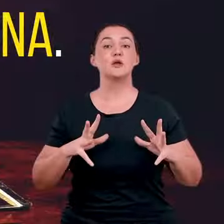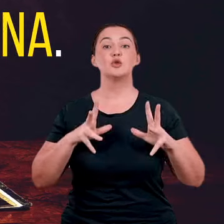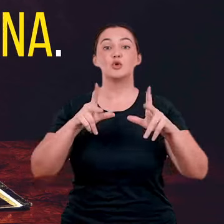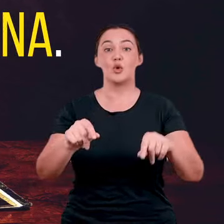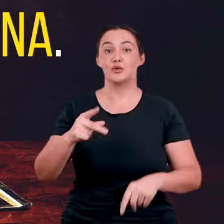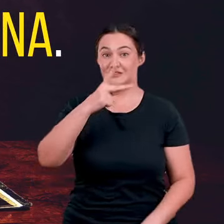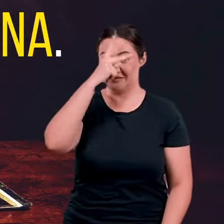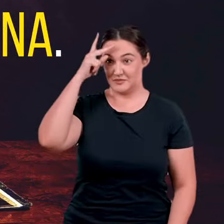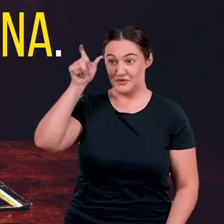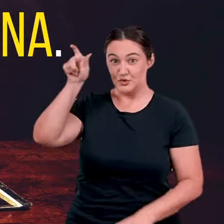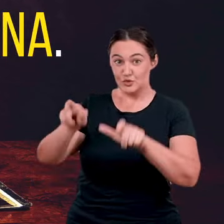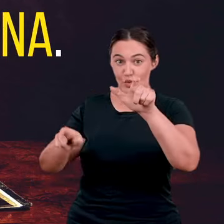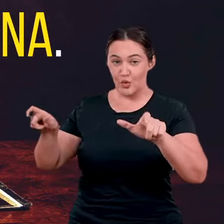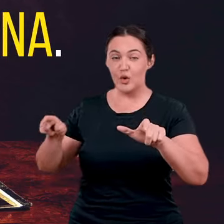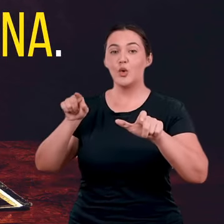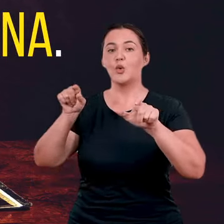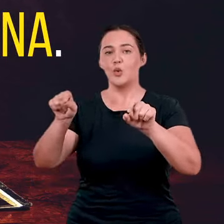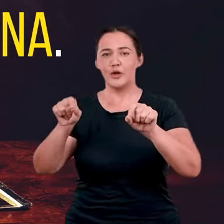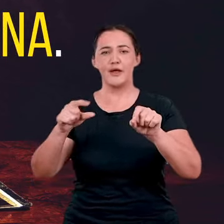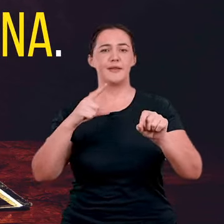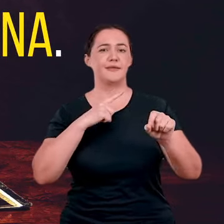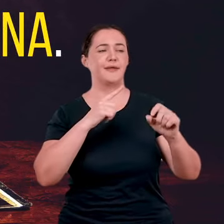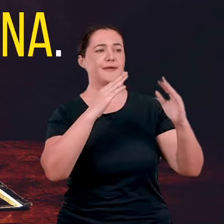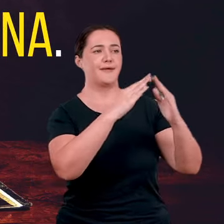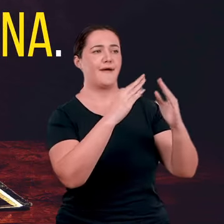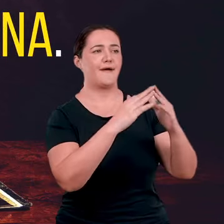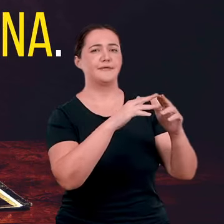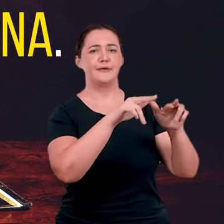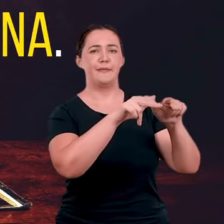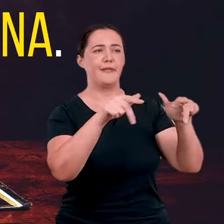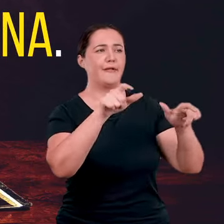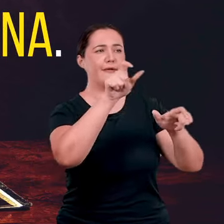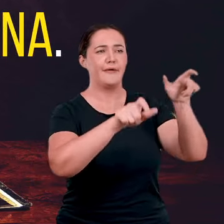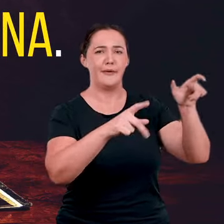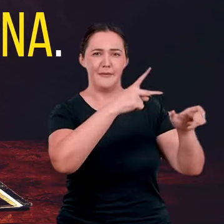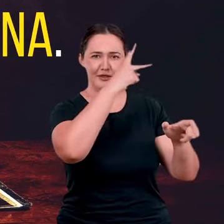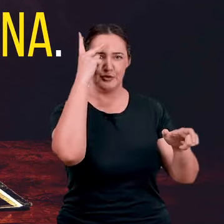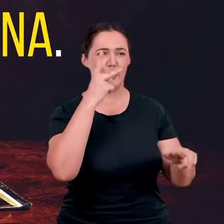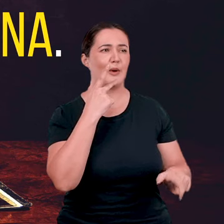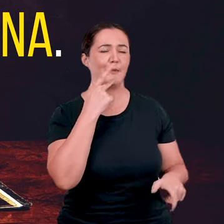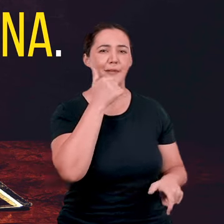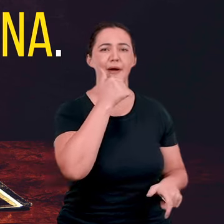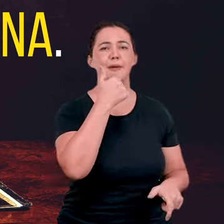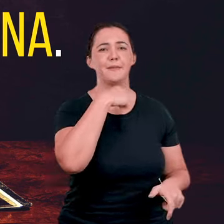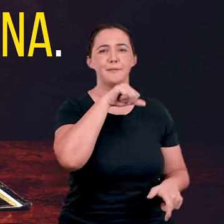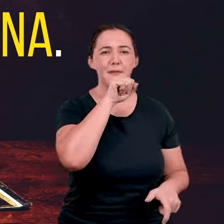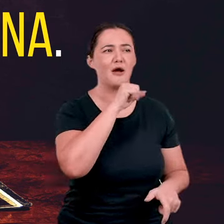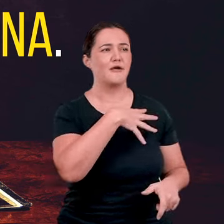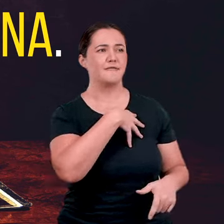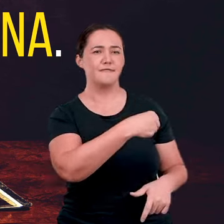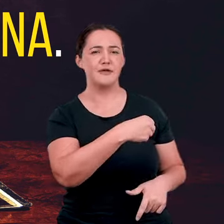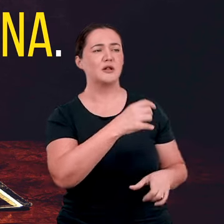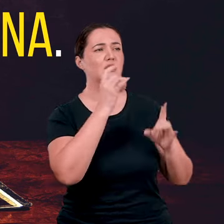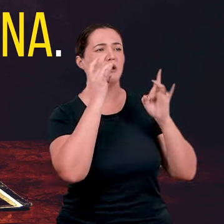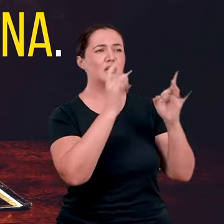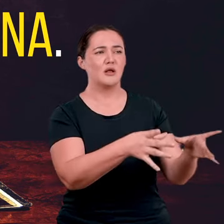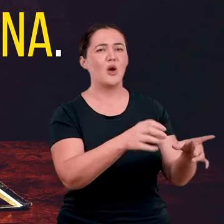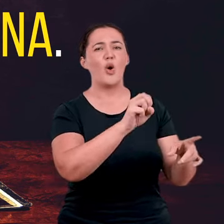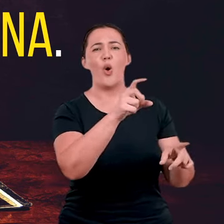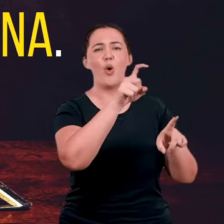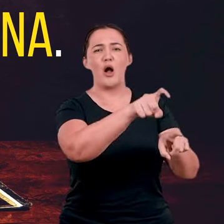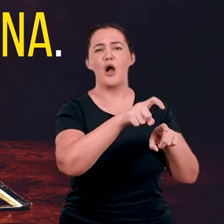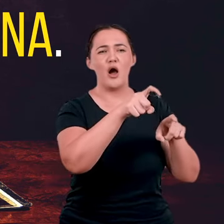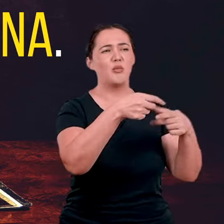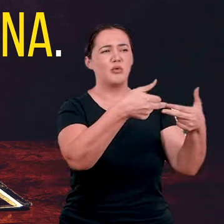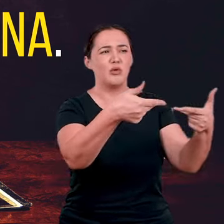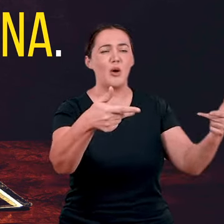E todo aquele que tiver deixado casas, irmãos, irmãs, pai, mãe, filhos ou